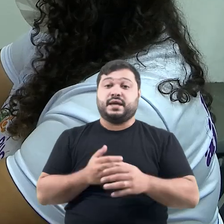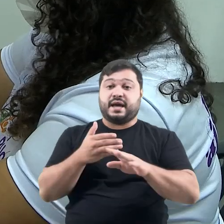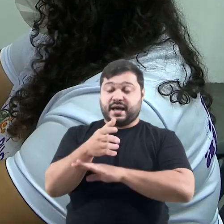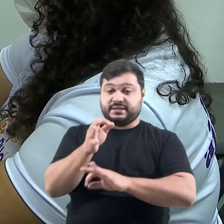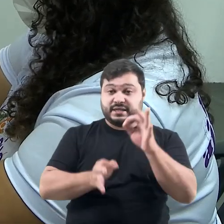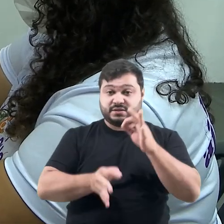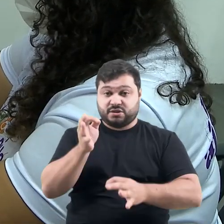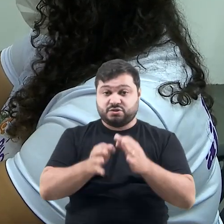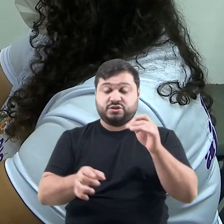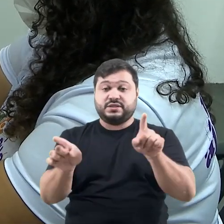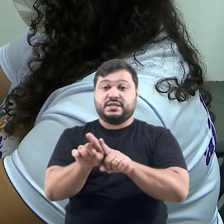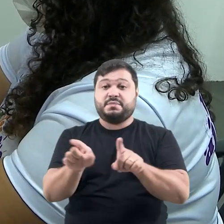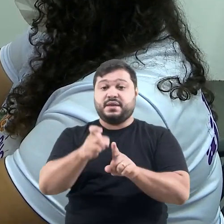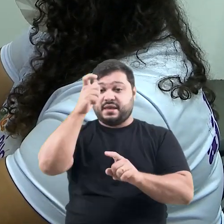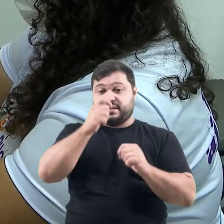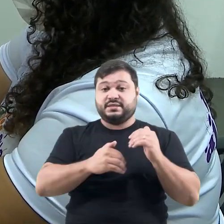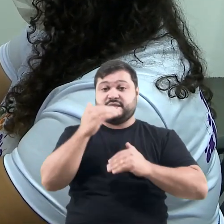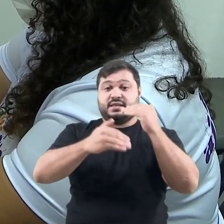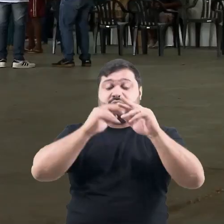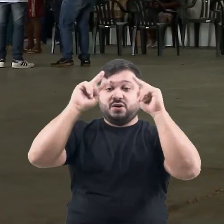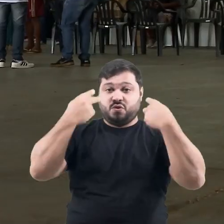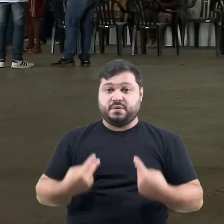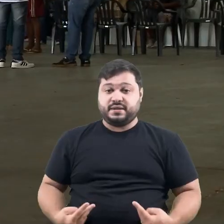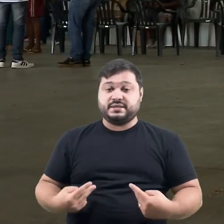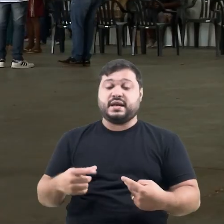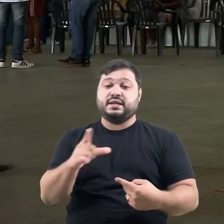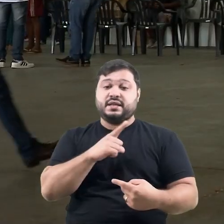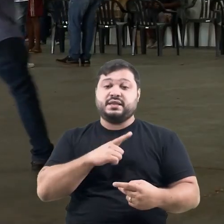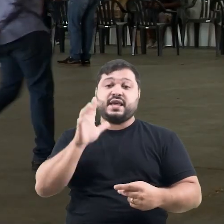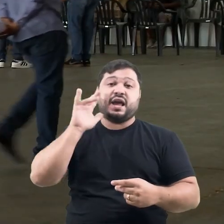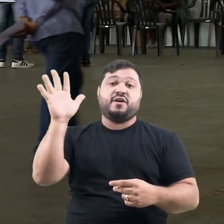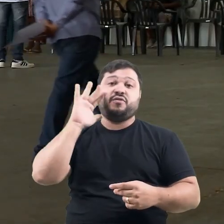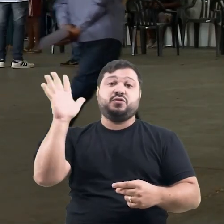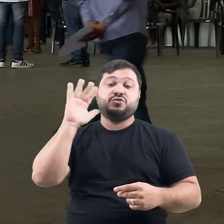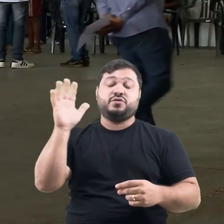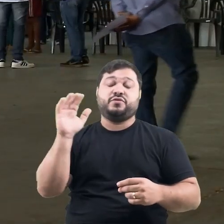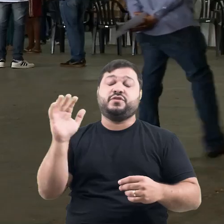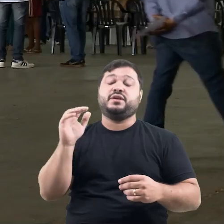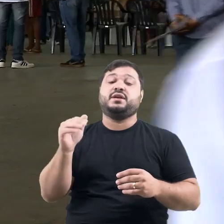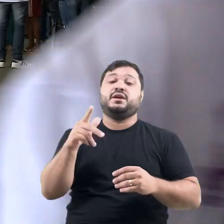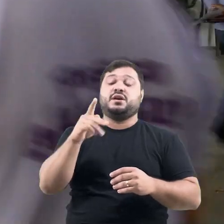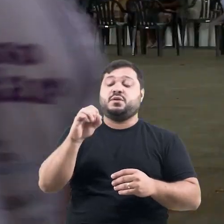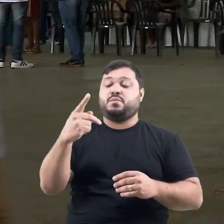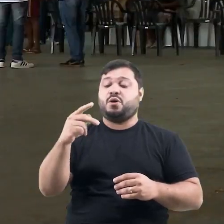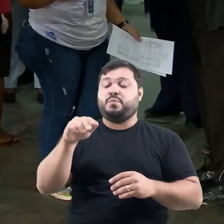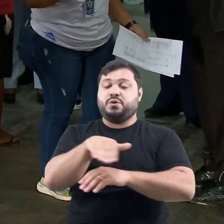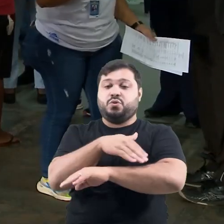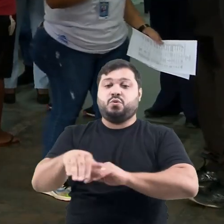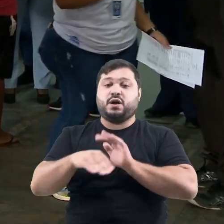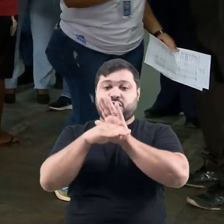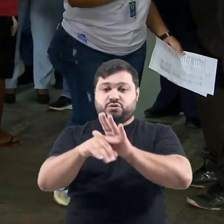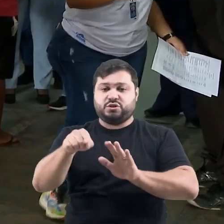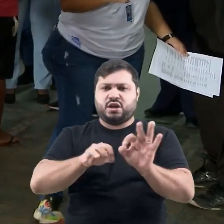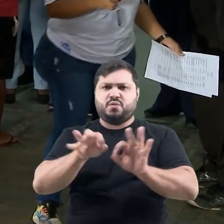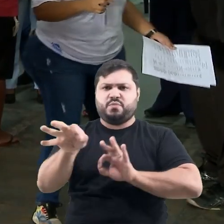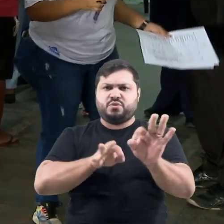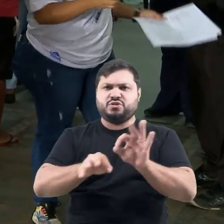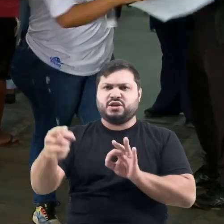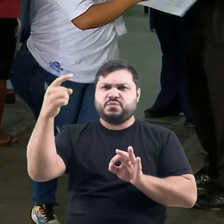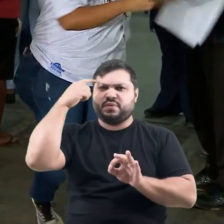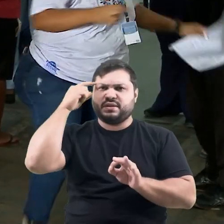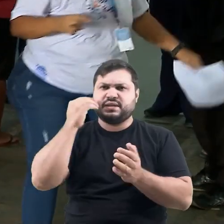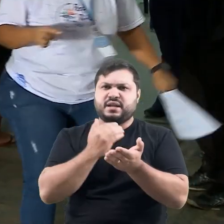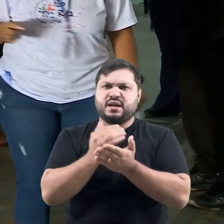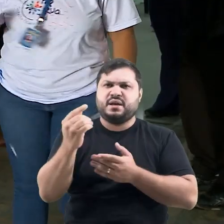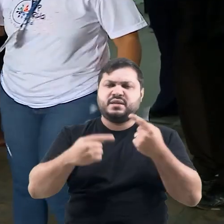Acesso à justiça e cidadania humanizada compõem a filosofia do mutirão Pop Rua Ajude, um projeto pensado